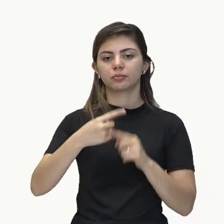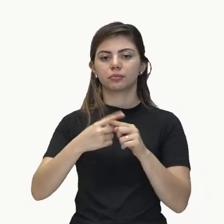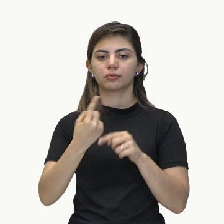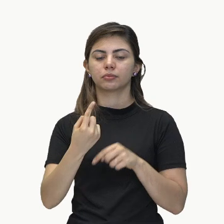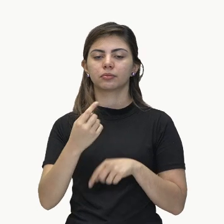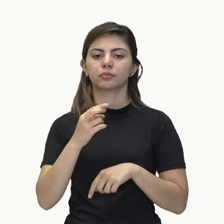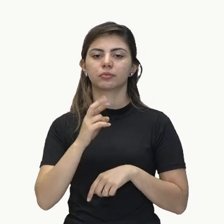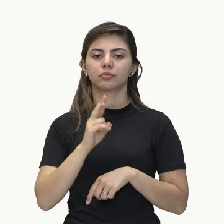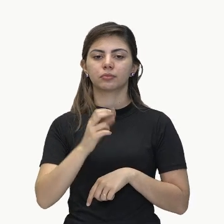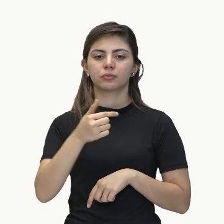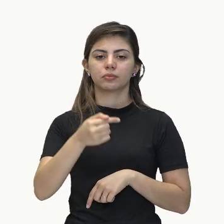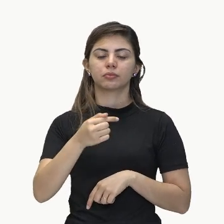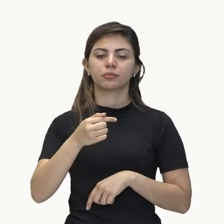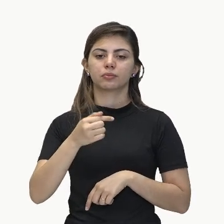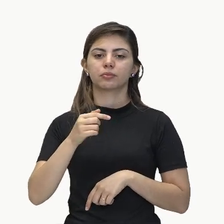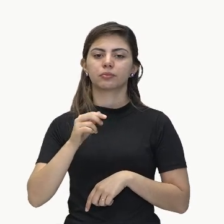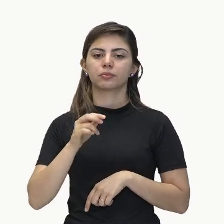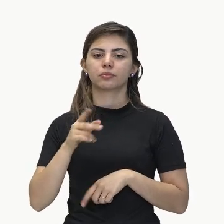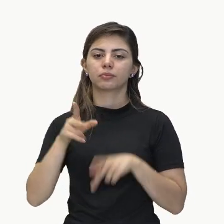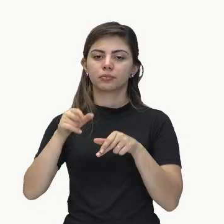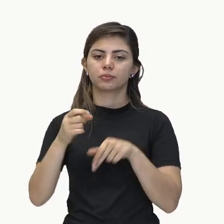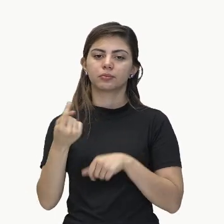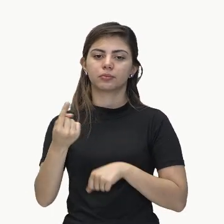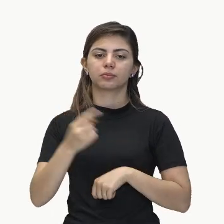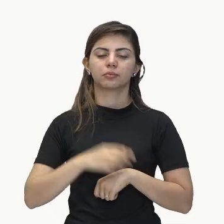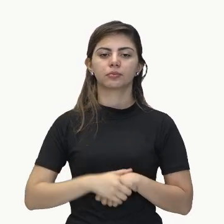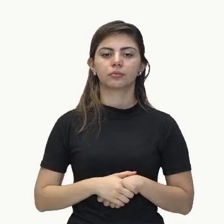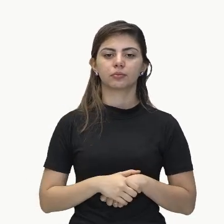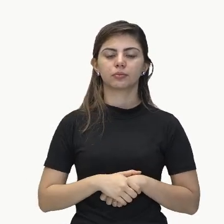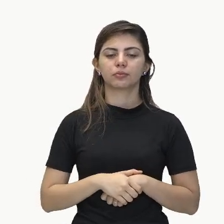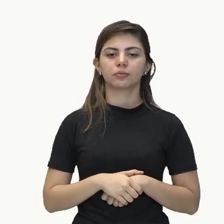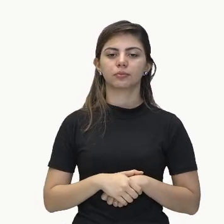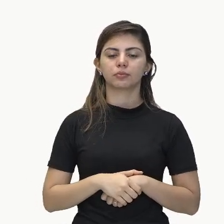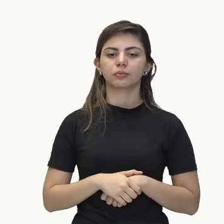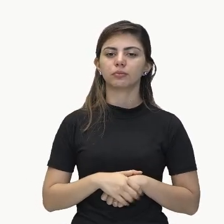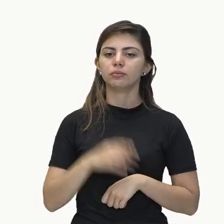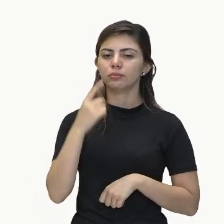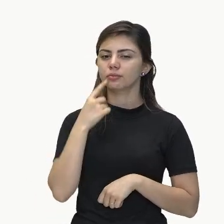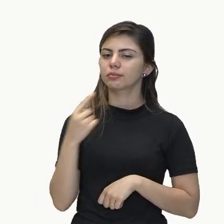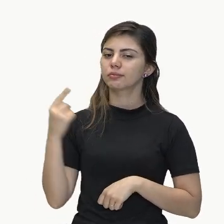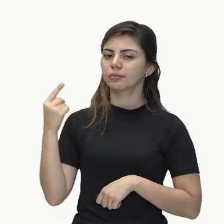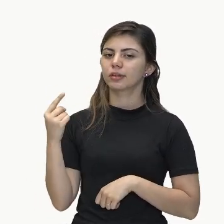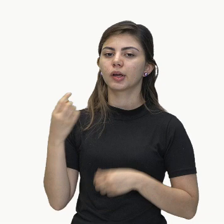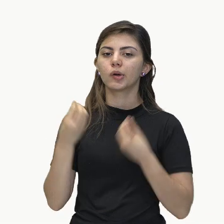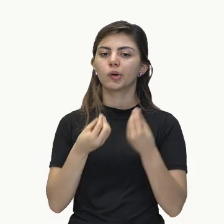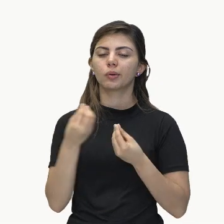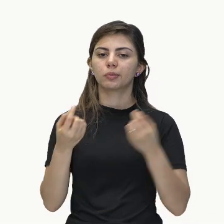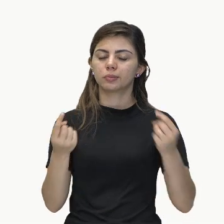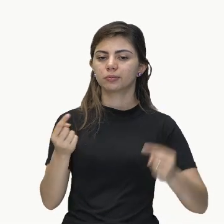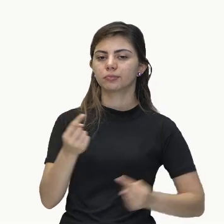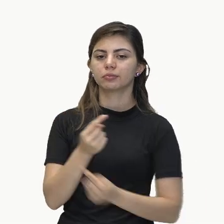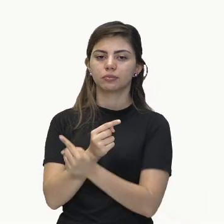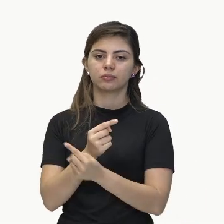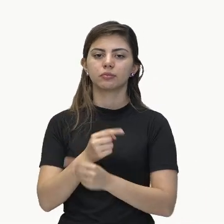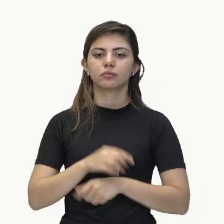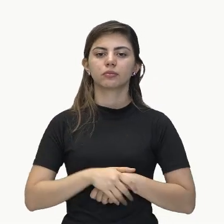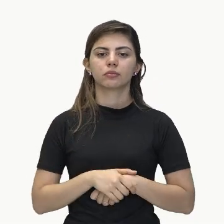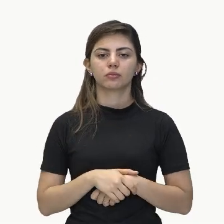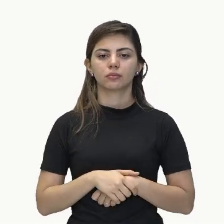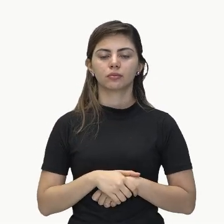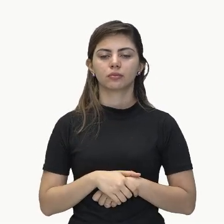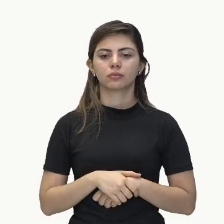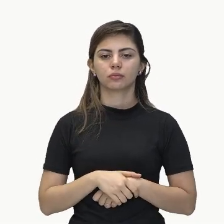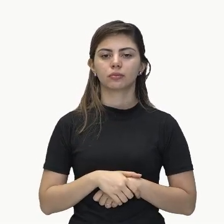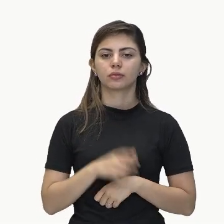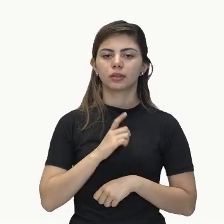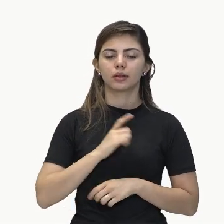7, igual a 1. Aqui só é número, então eu vou passar ele para o outro lado,